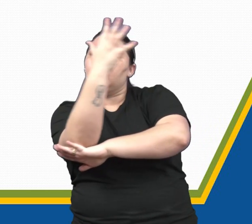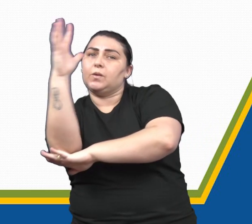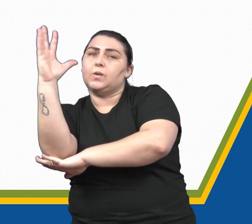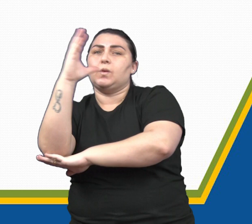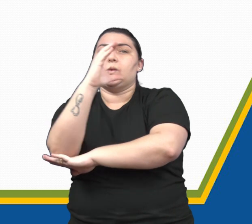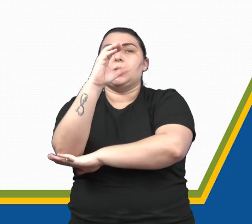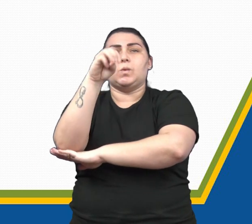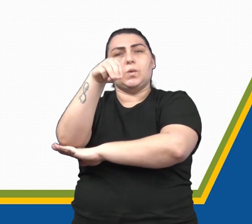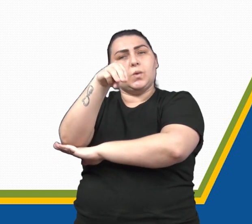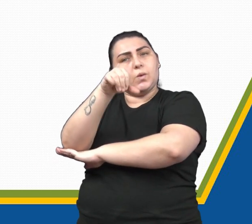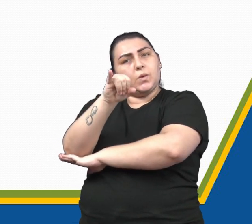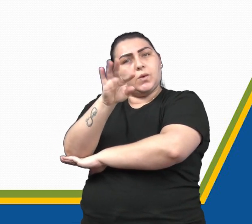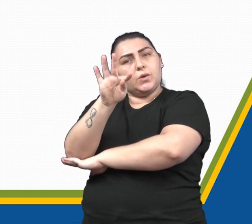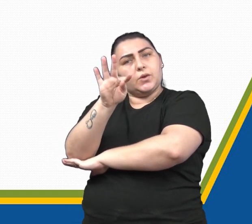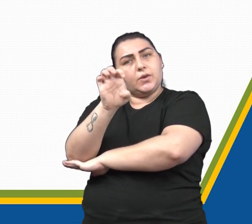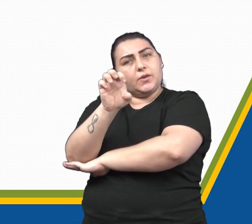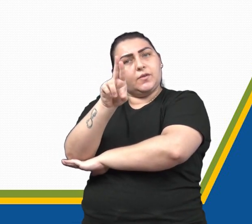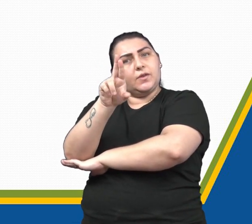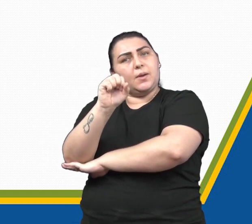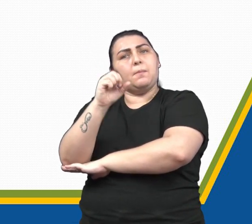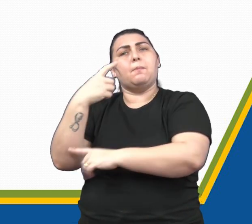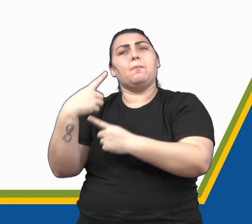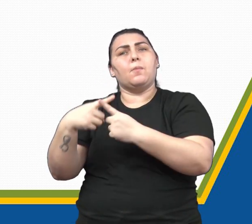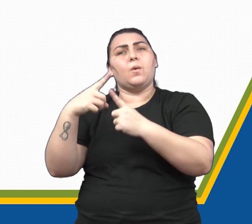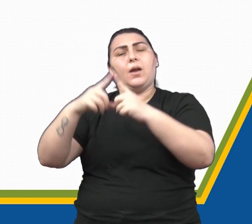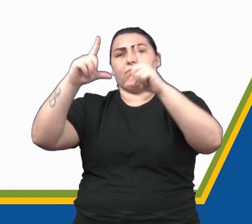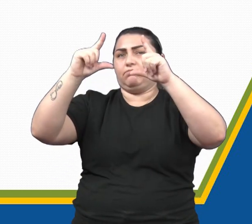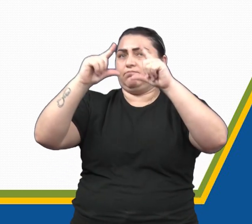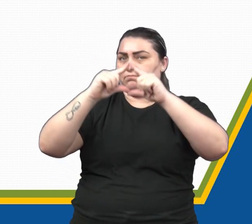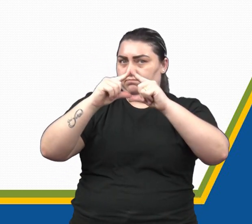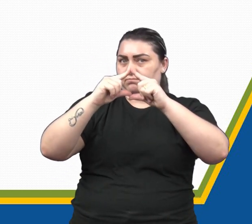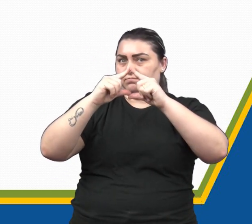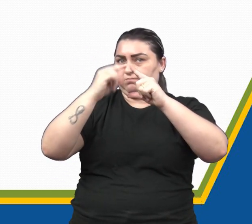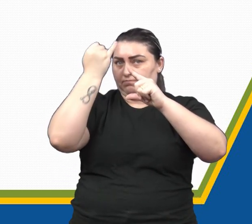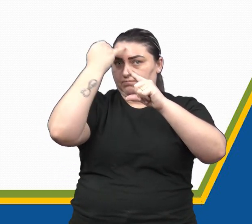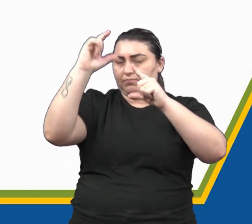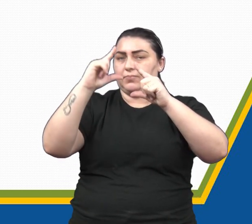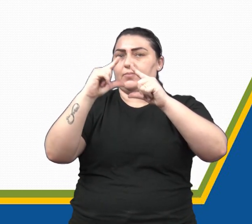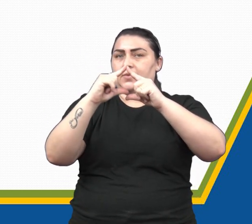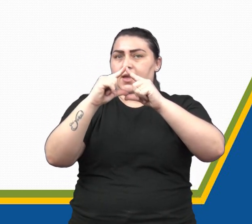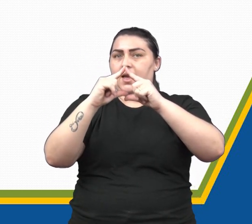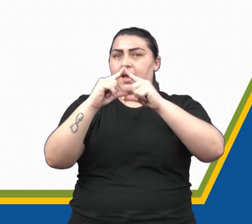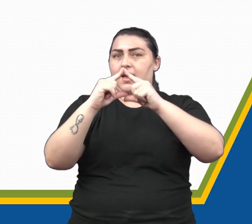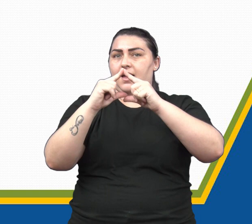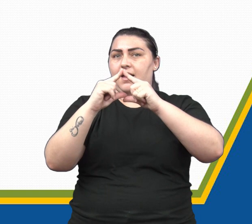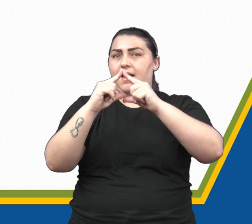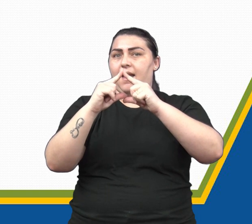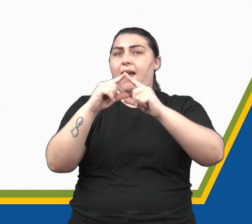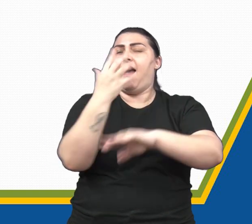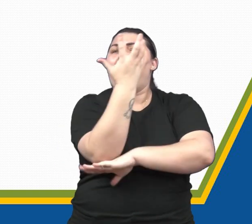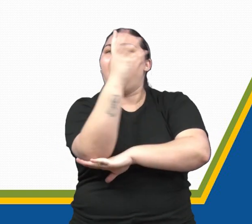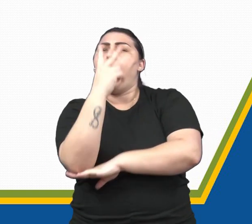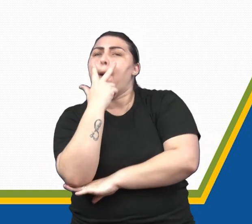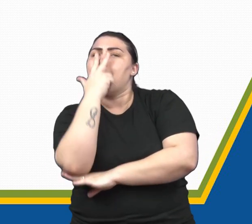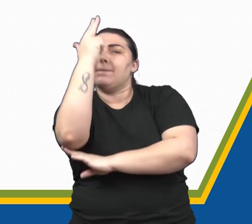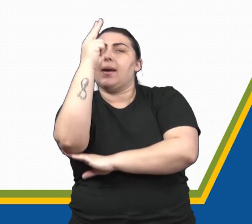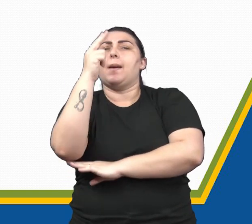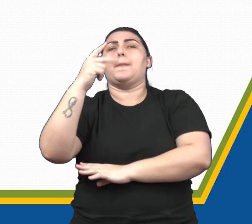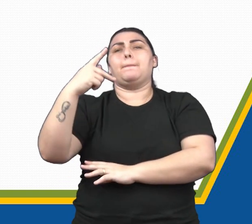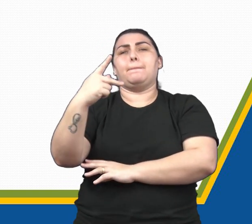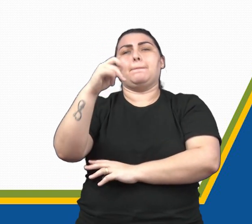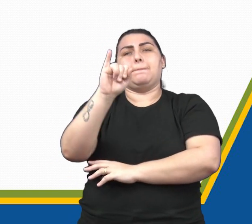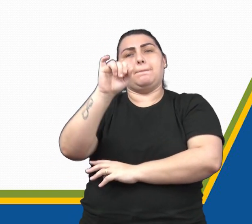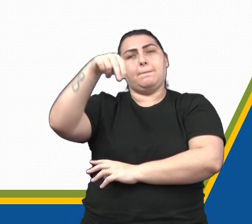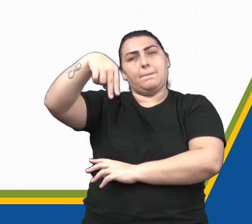coníferas. Coníferas por quê? Porque forma uma ideia de cone, tá? Qual é a árvore que mais se parece com cone? Pinheiros. Por isso que a floresta